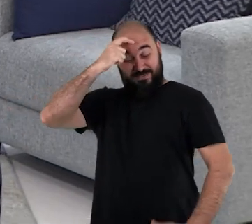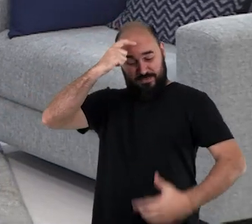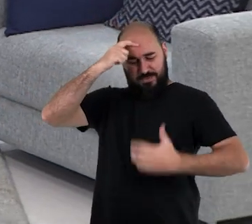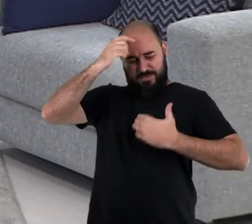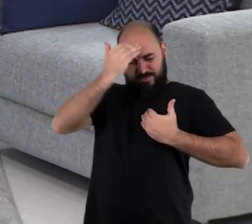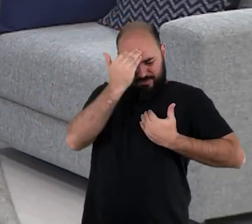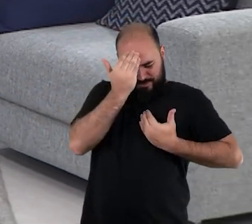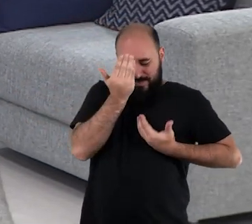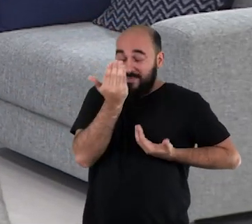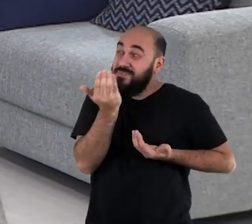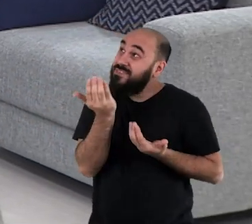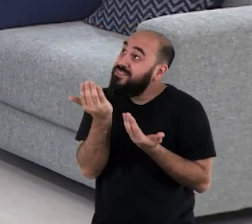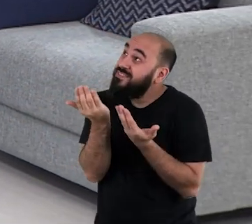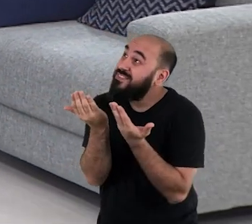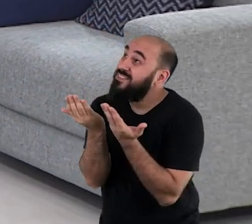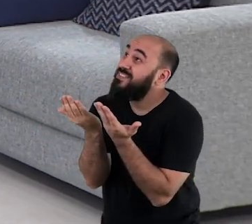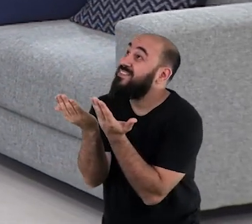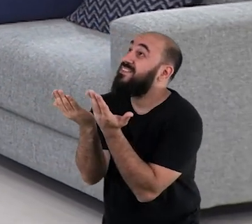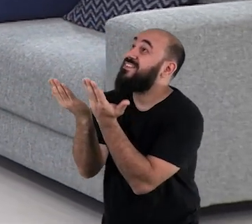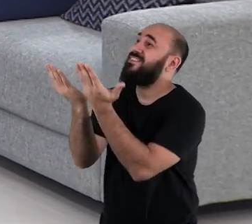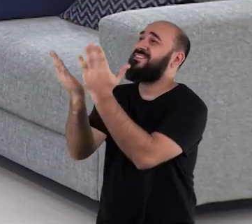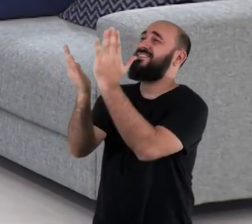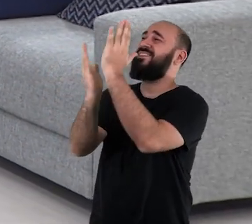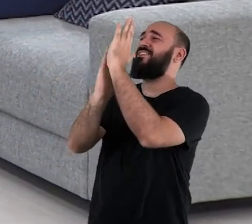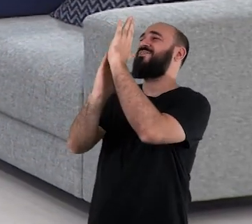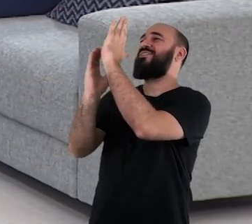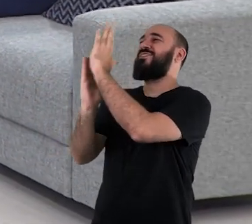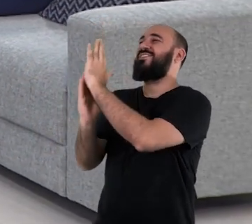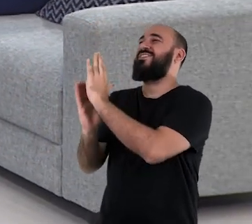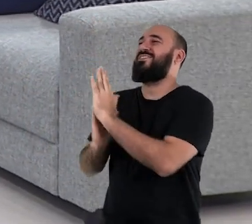entendimento ofereçamos o nosso